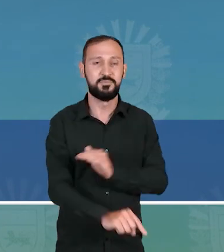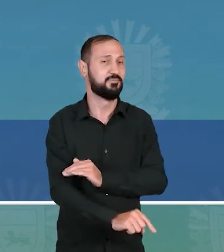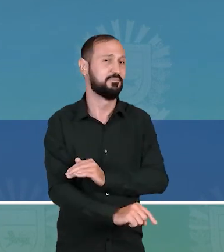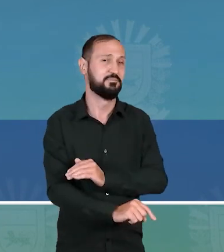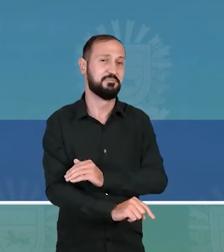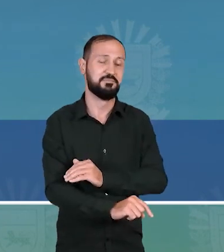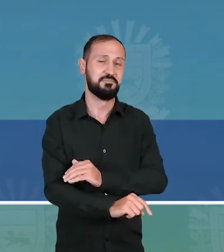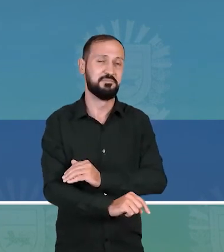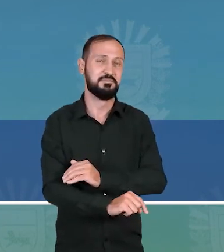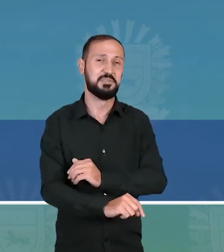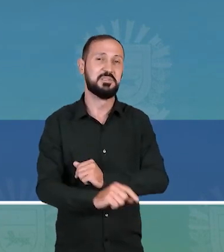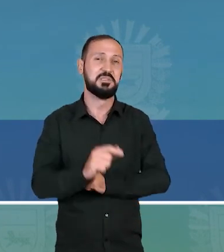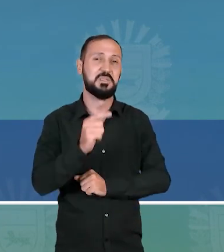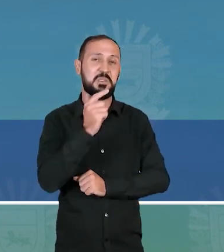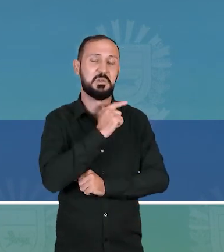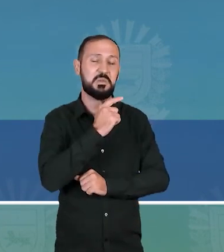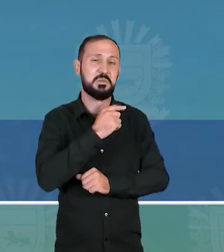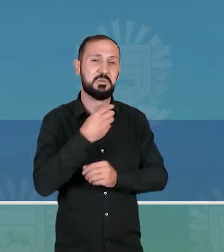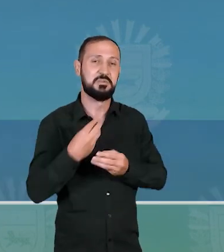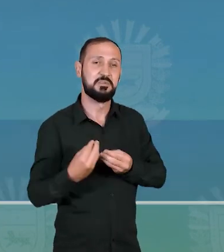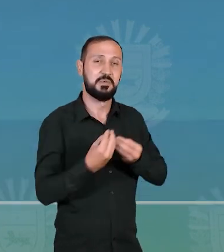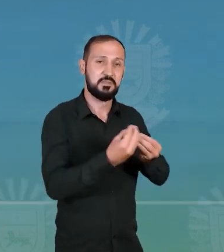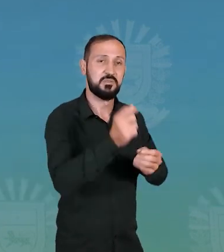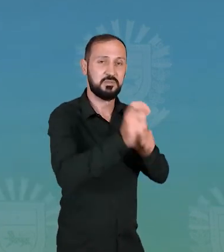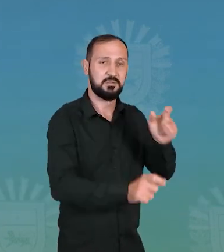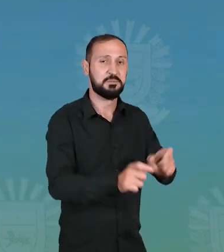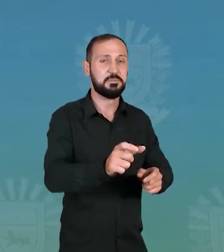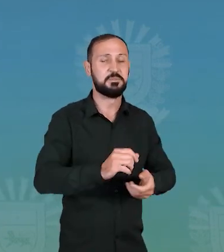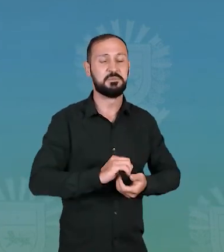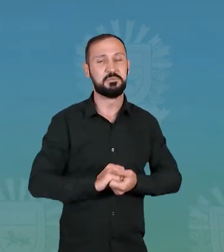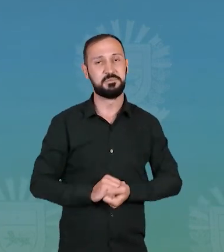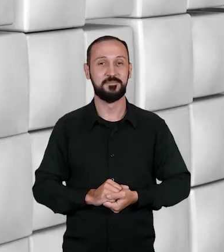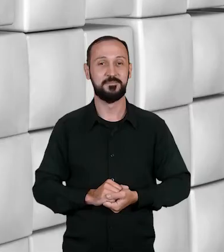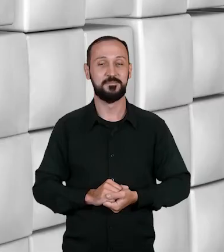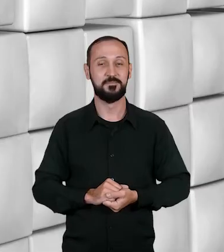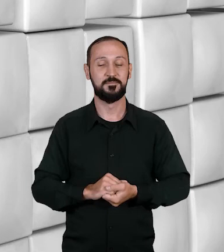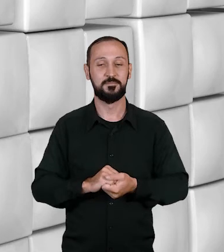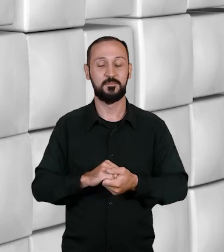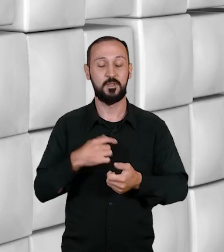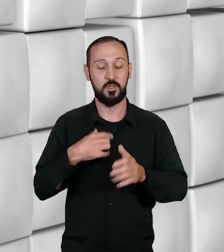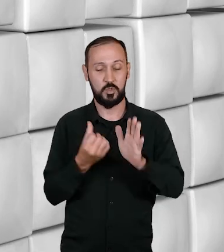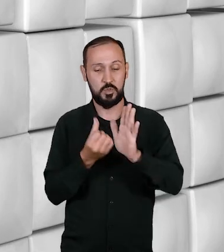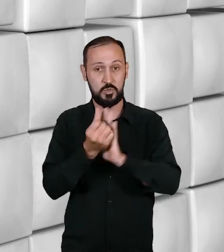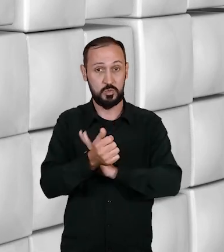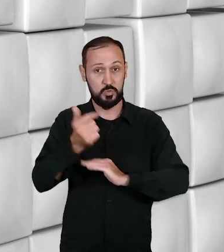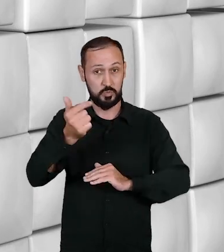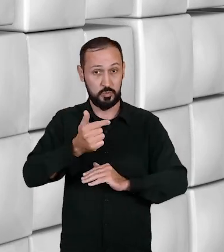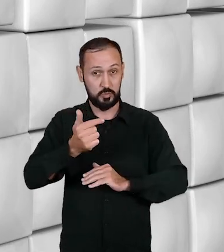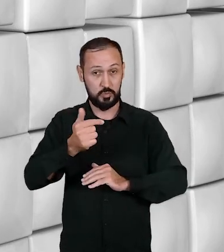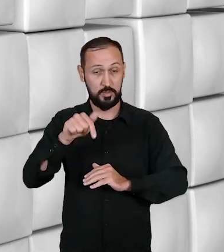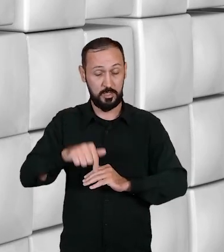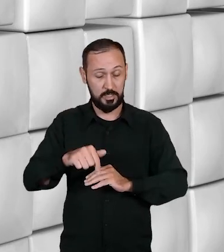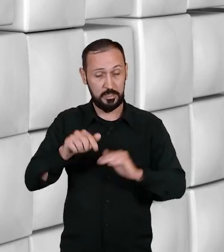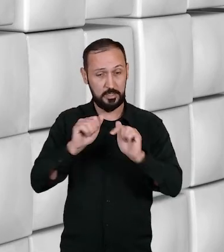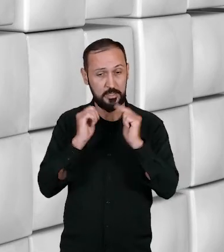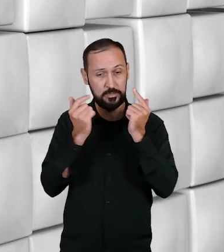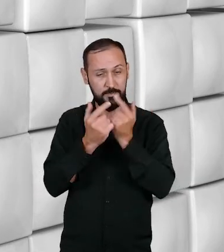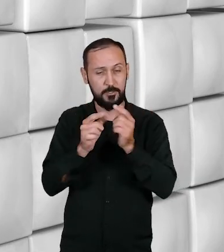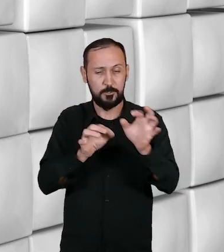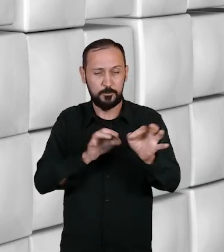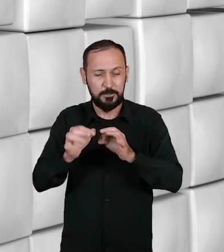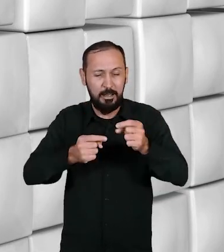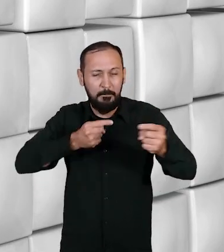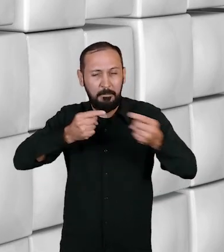a gente pode passar para o nosso semelhante, né? No segundo semestre, a Casa de Leis tem